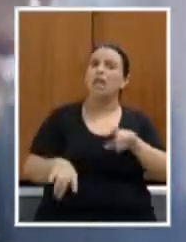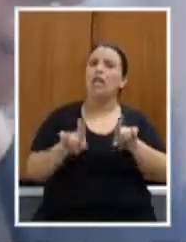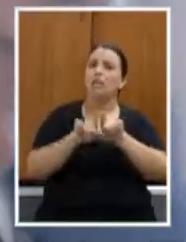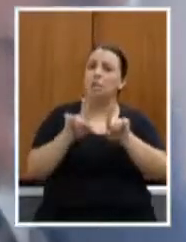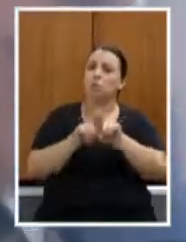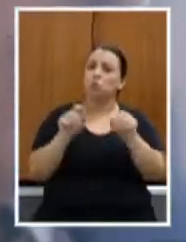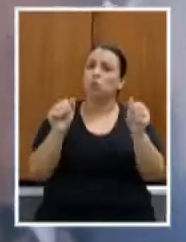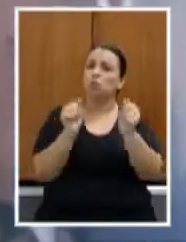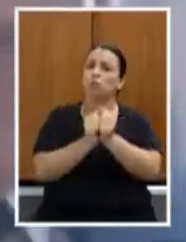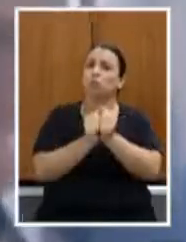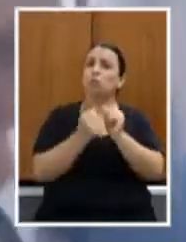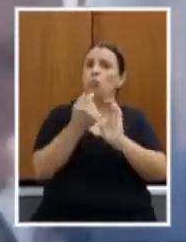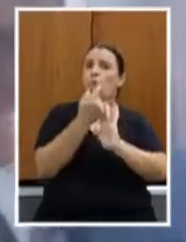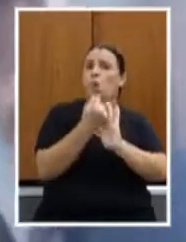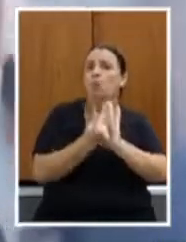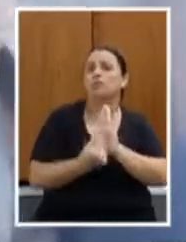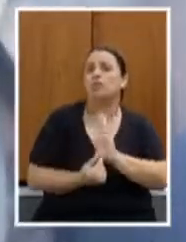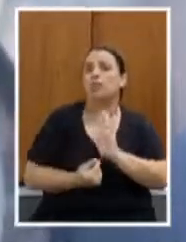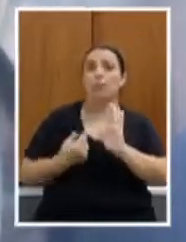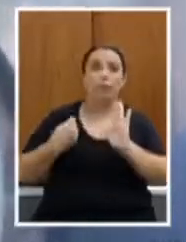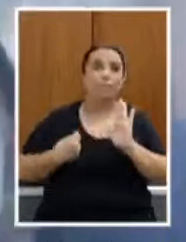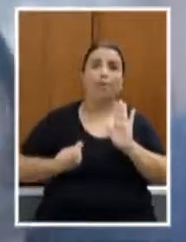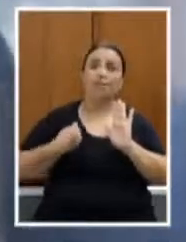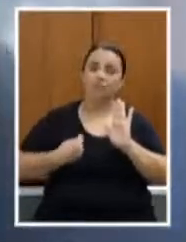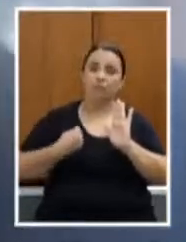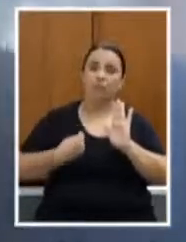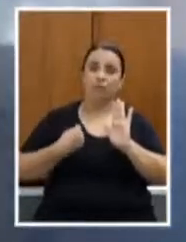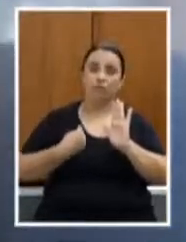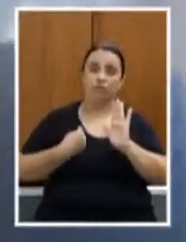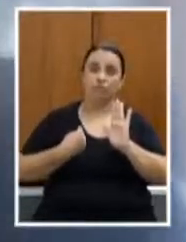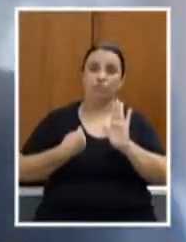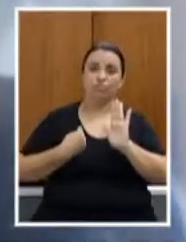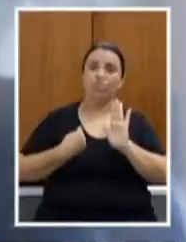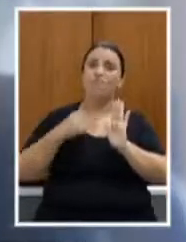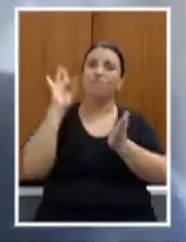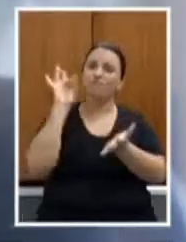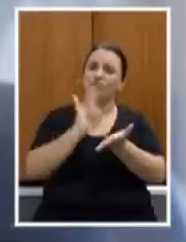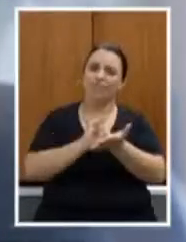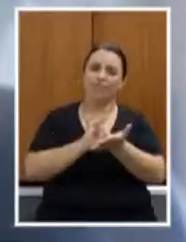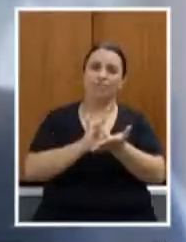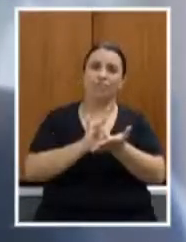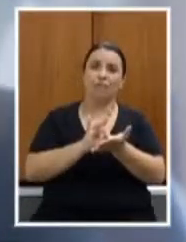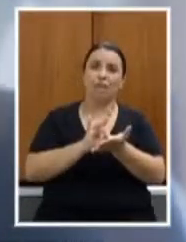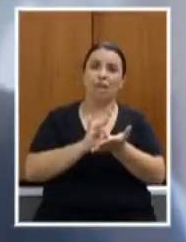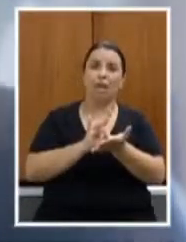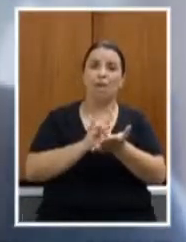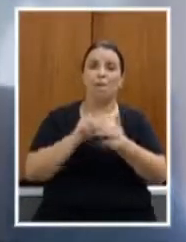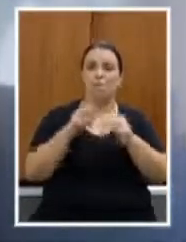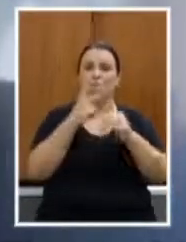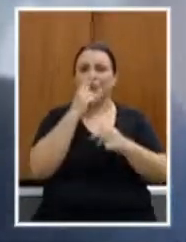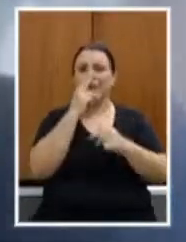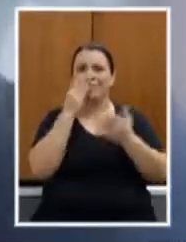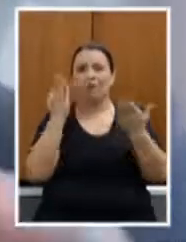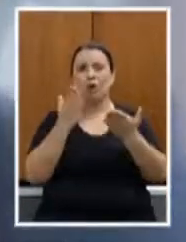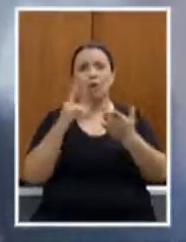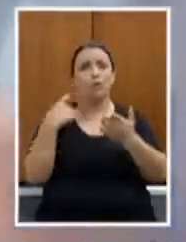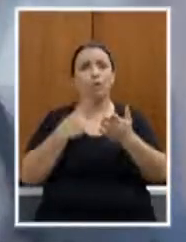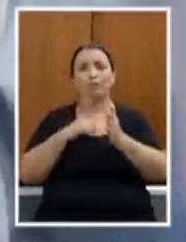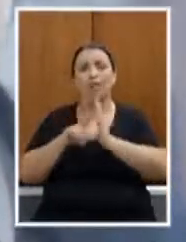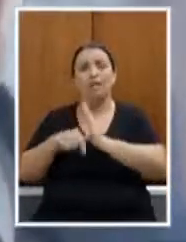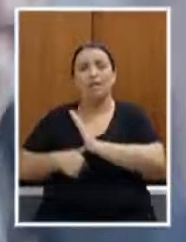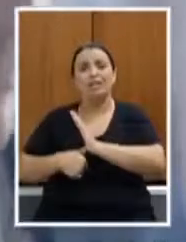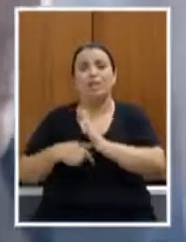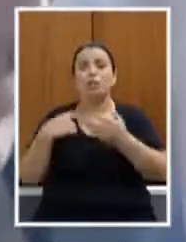participativo. Enquanto nós não chegamos lá, nós estamos apresentando uma proposta de emenda à